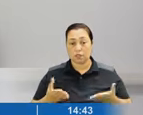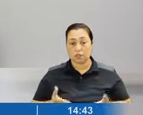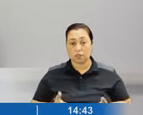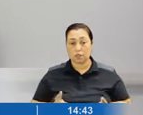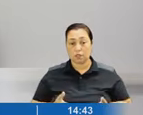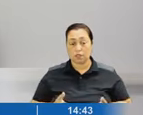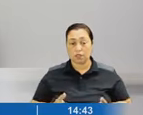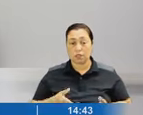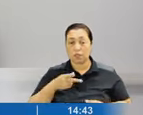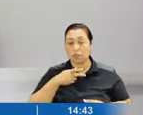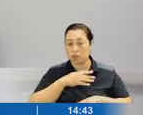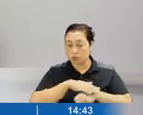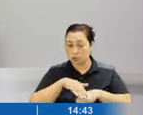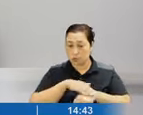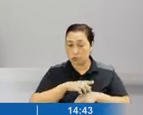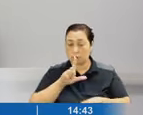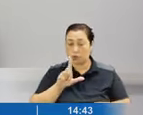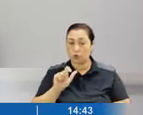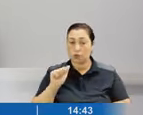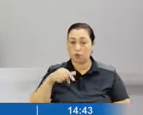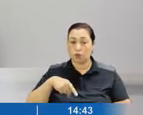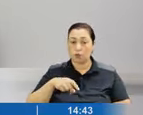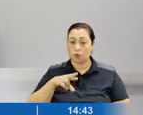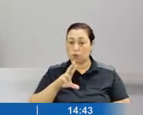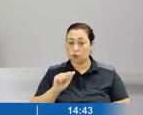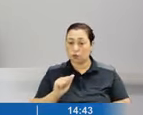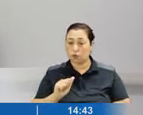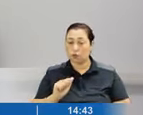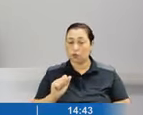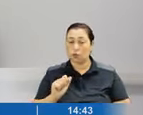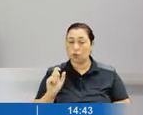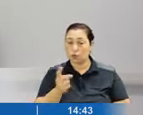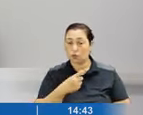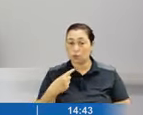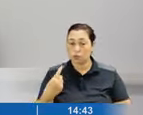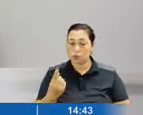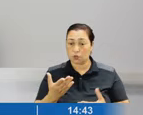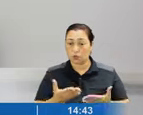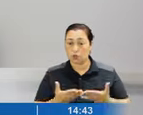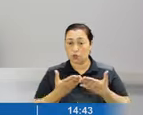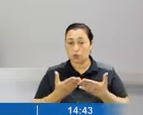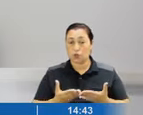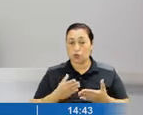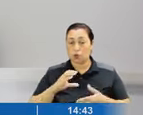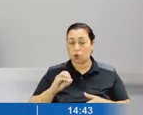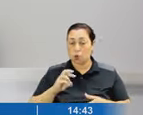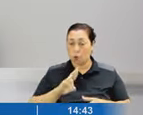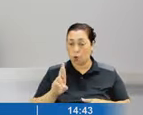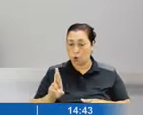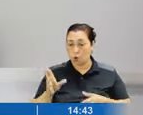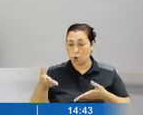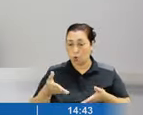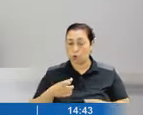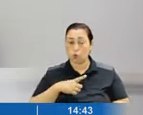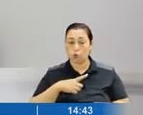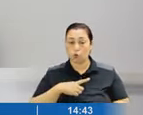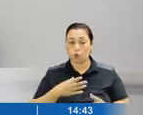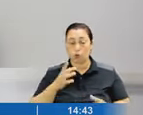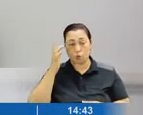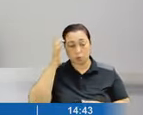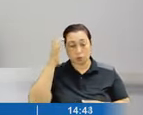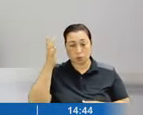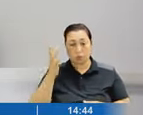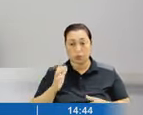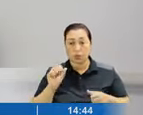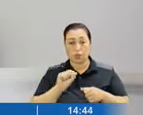Como eu estava conversando com a Leandra agora há pouco, a Sociedade de Coloprocto, a qual eu faço parte, tinha como